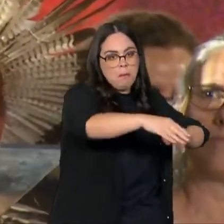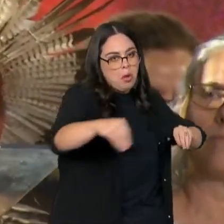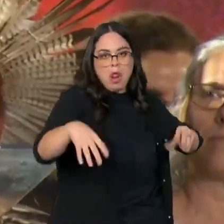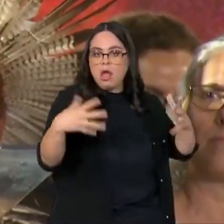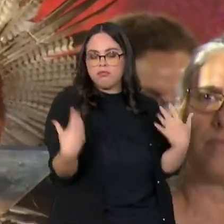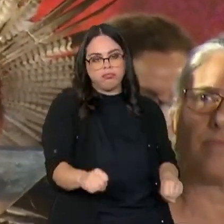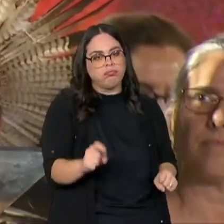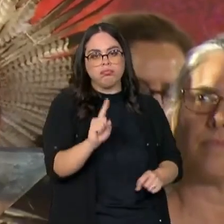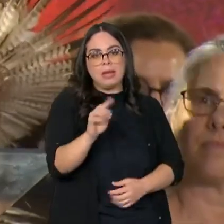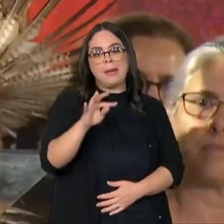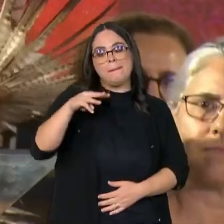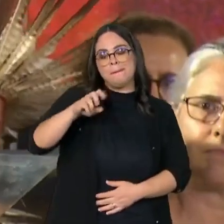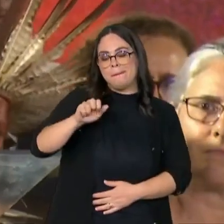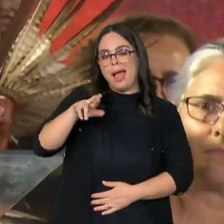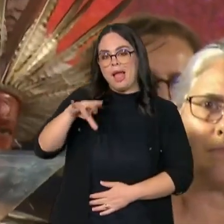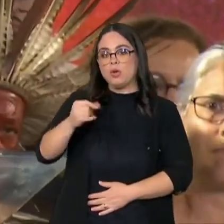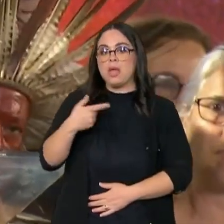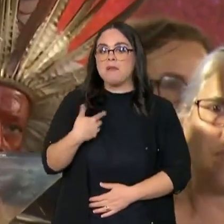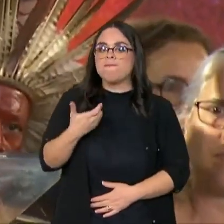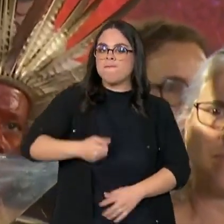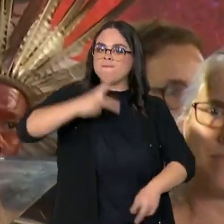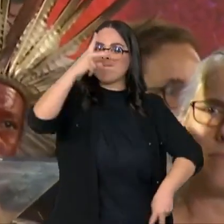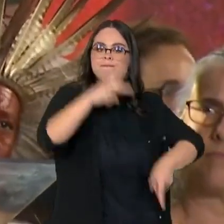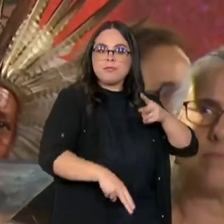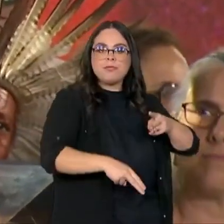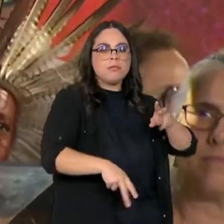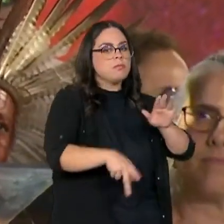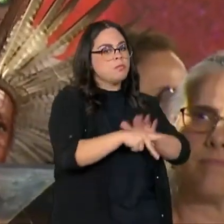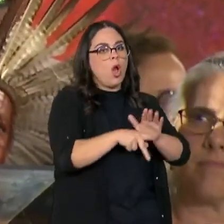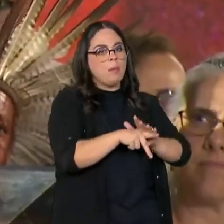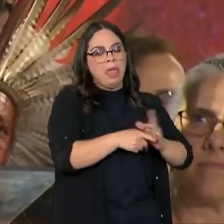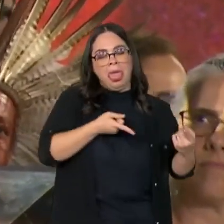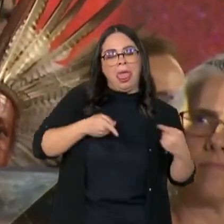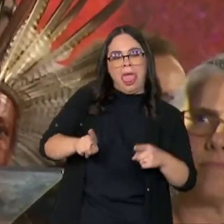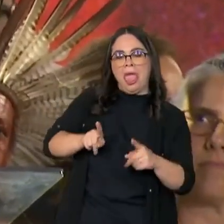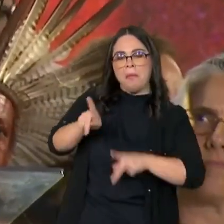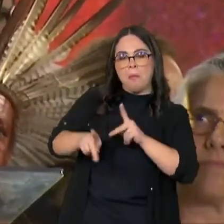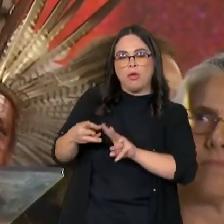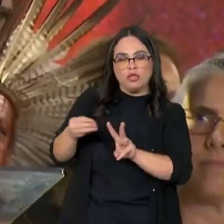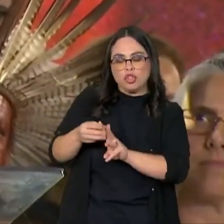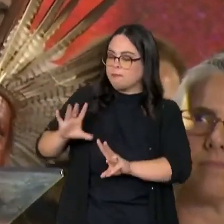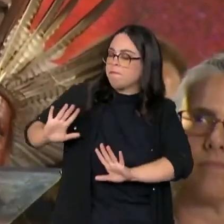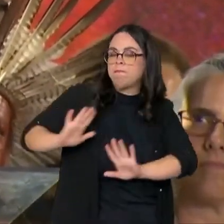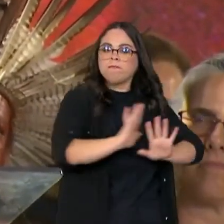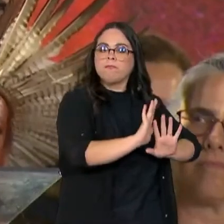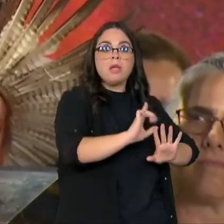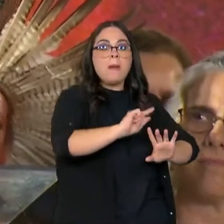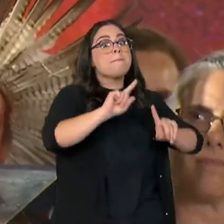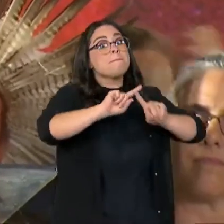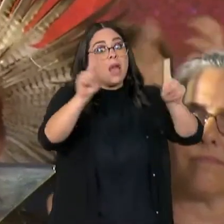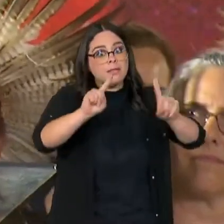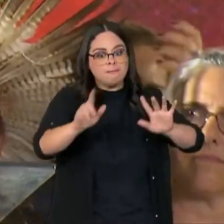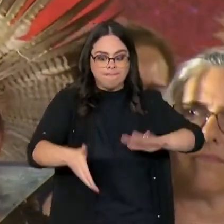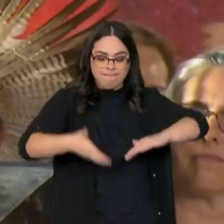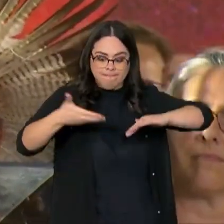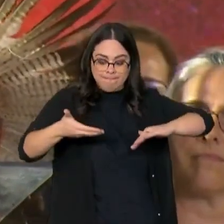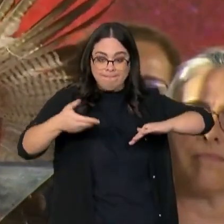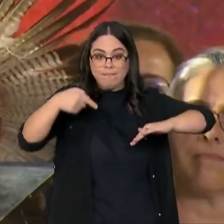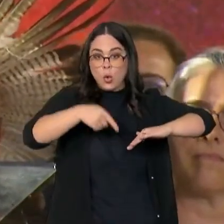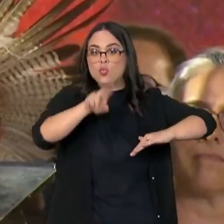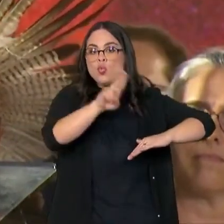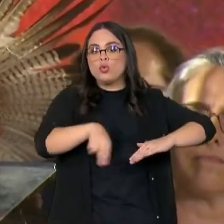Fiz questão de vetar esse atentado ao povo indígena, mas o Congresso Nacional, usando